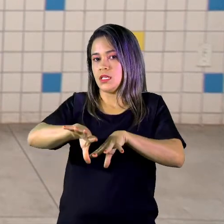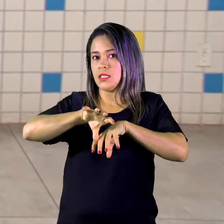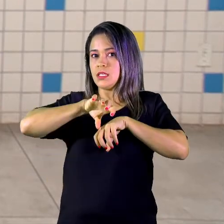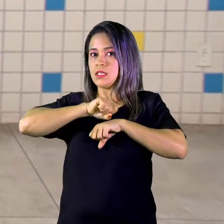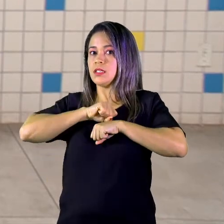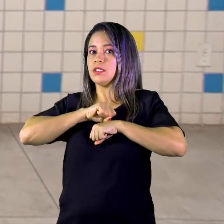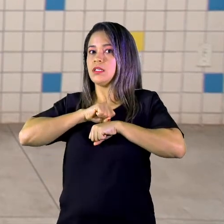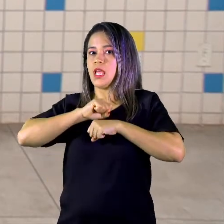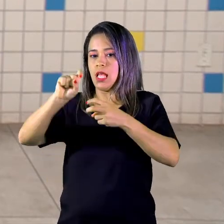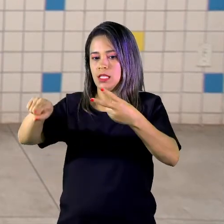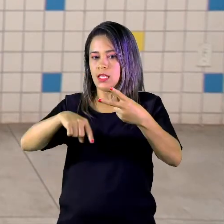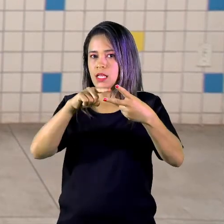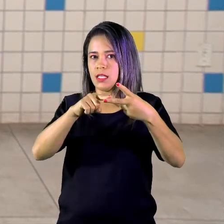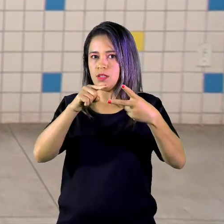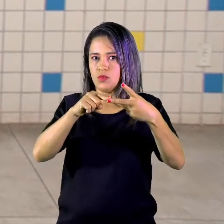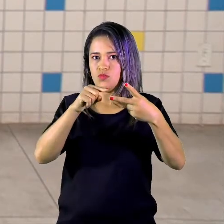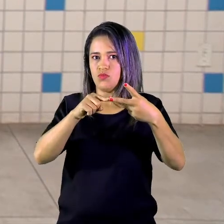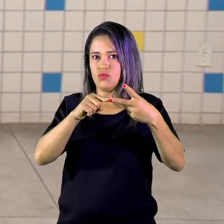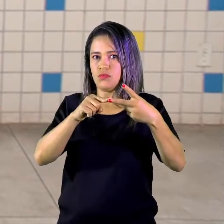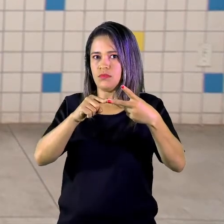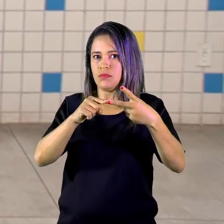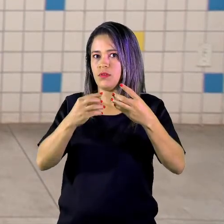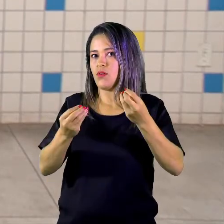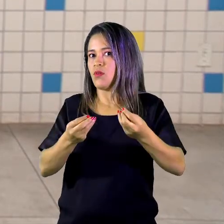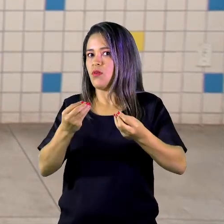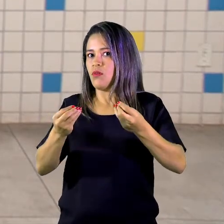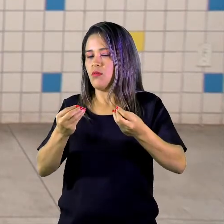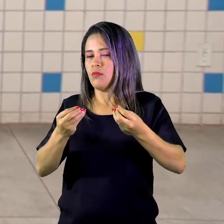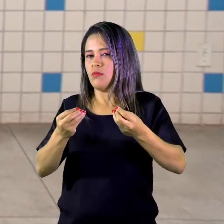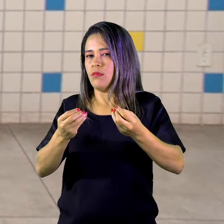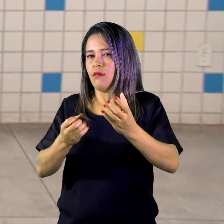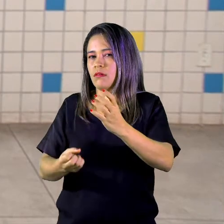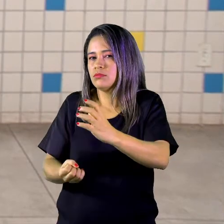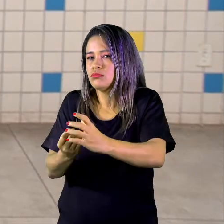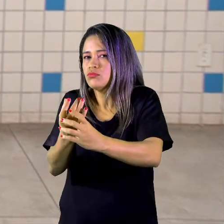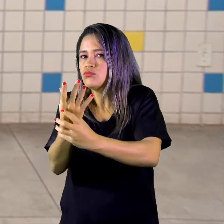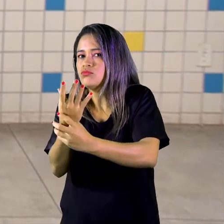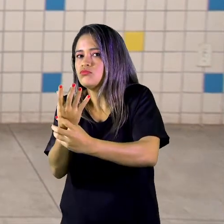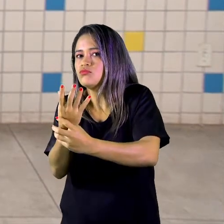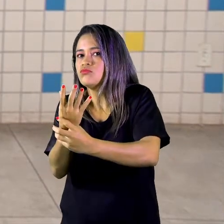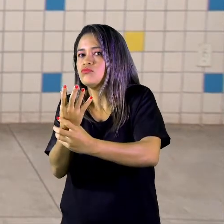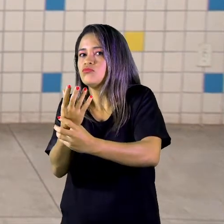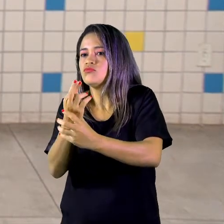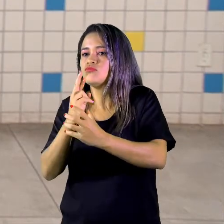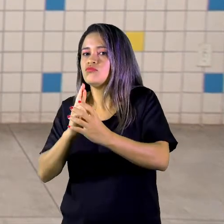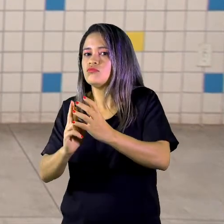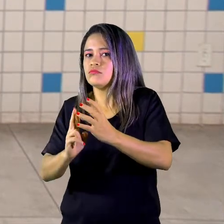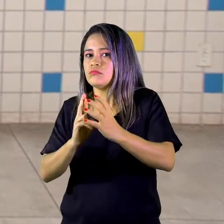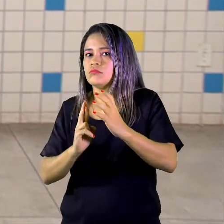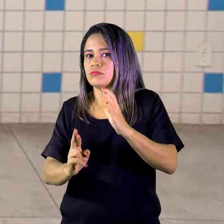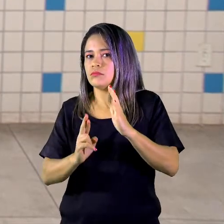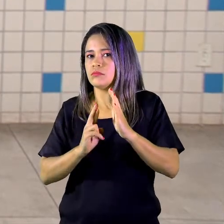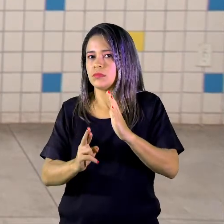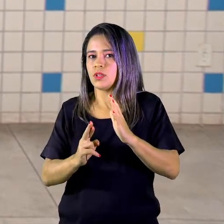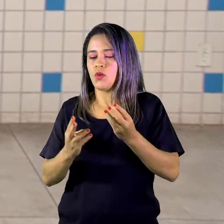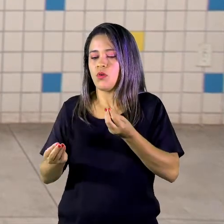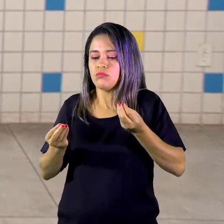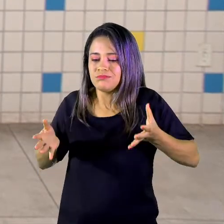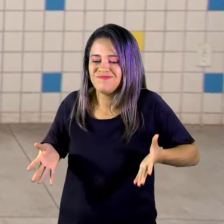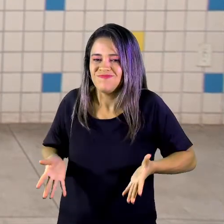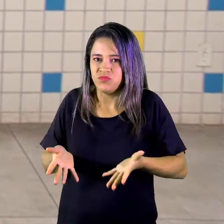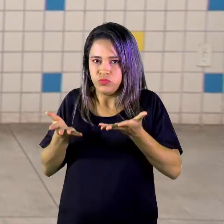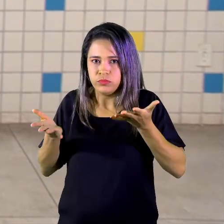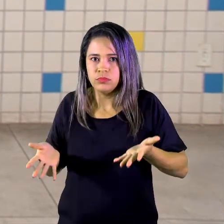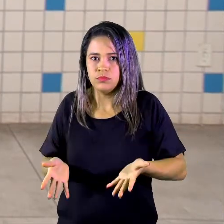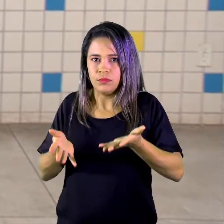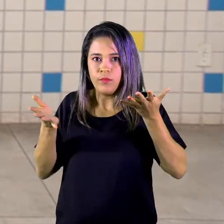a secundária, que ela vai surgir, essas respostas, mediante a estimulação, quando